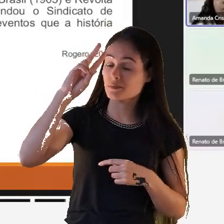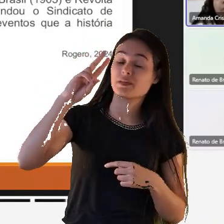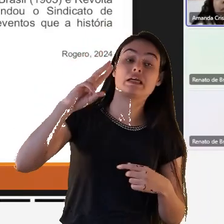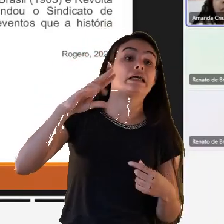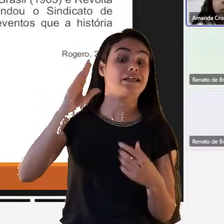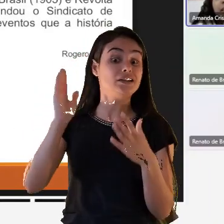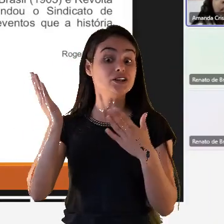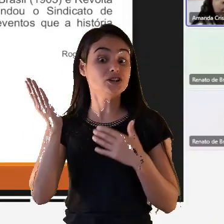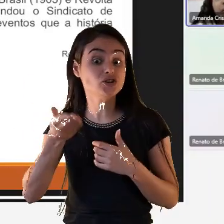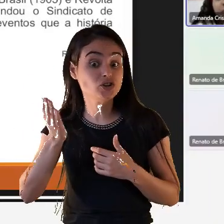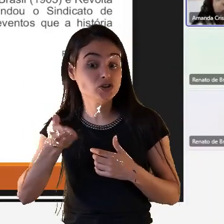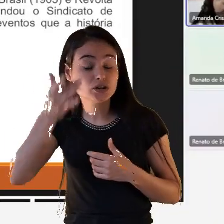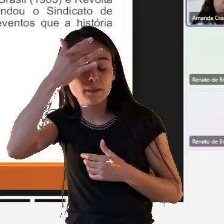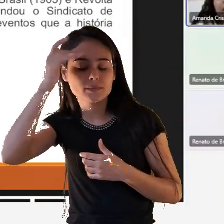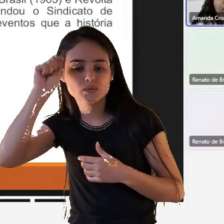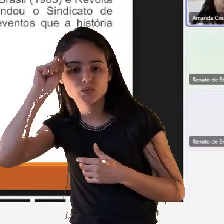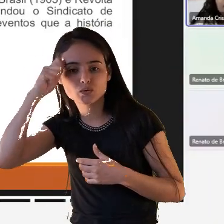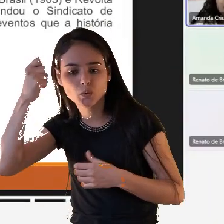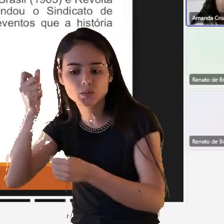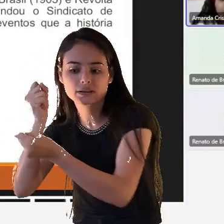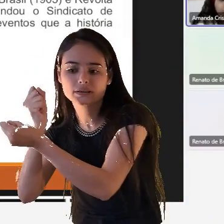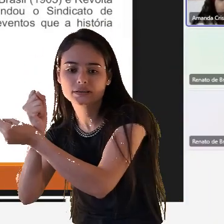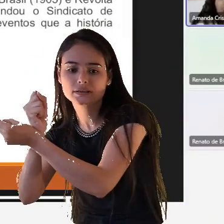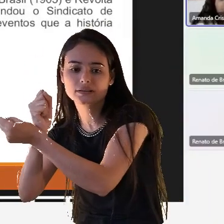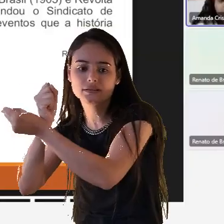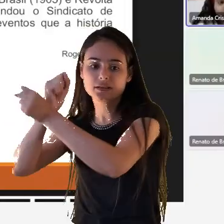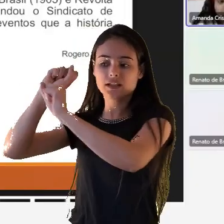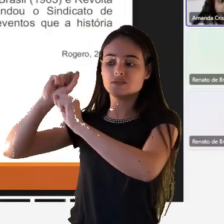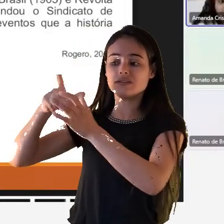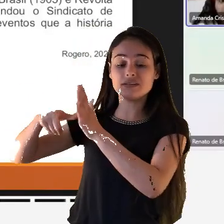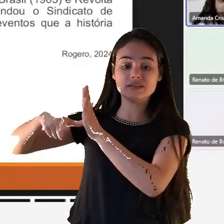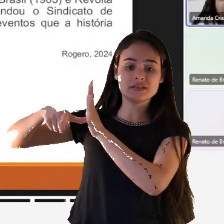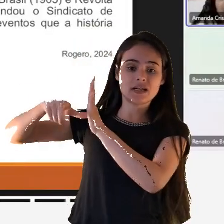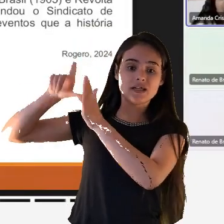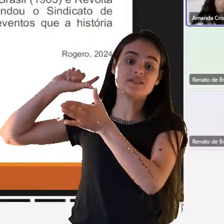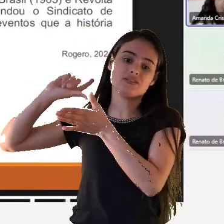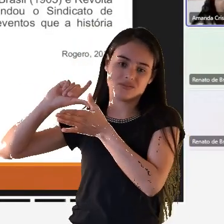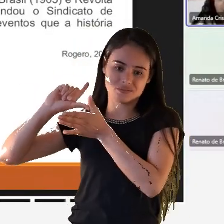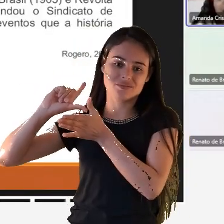muitas pessoas negras livres também lutaram pela libertação,